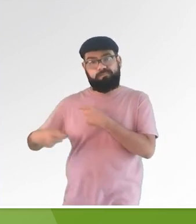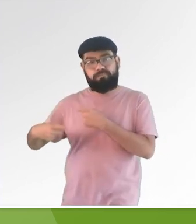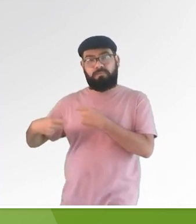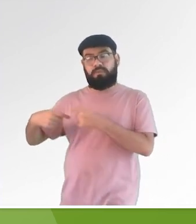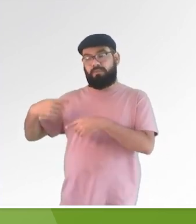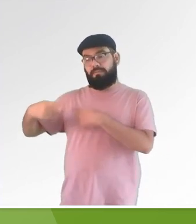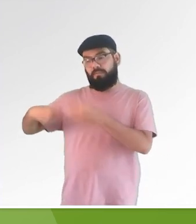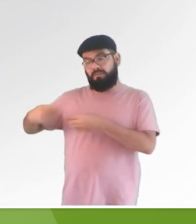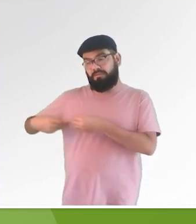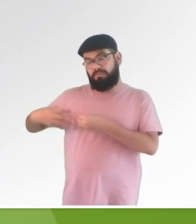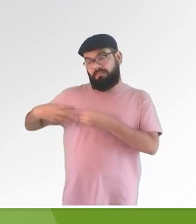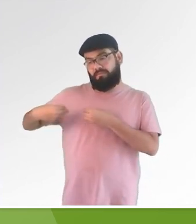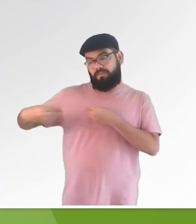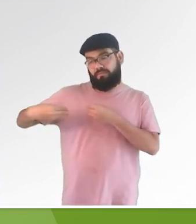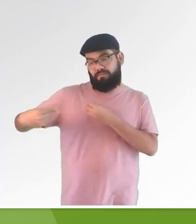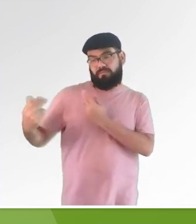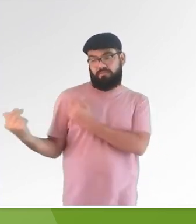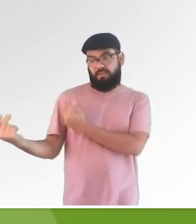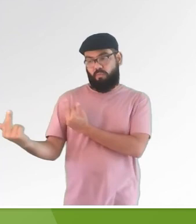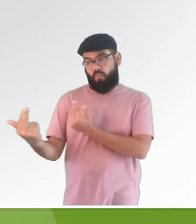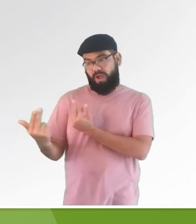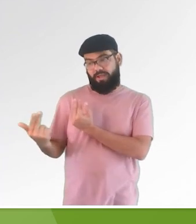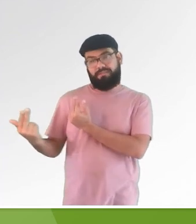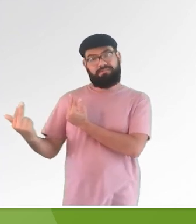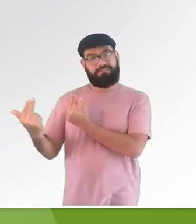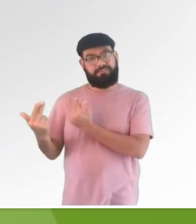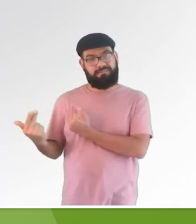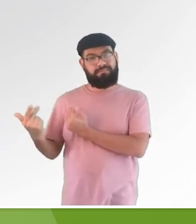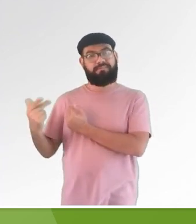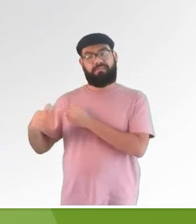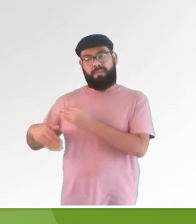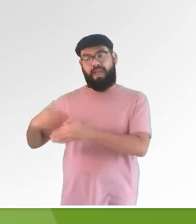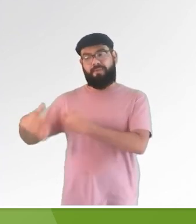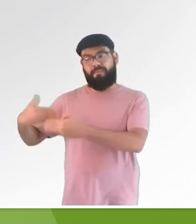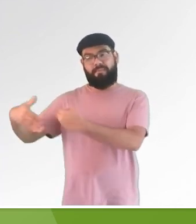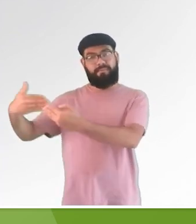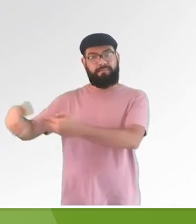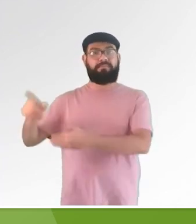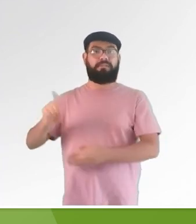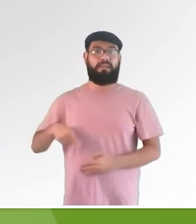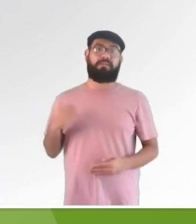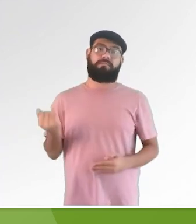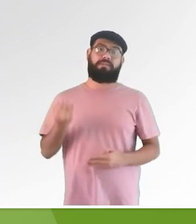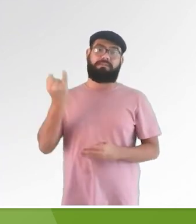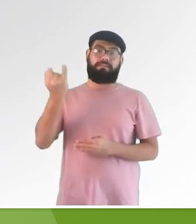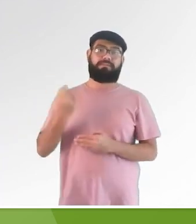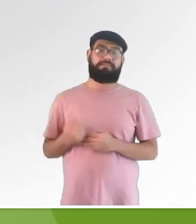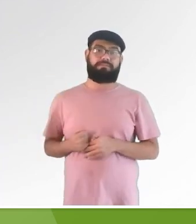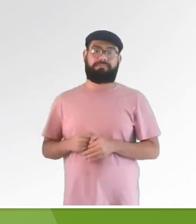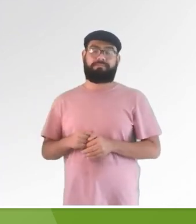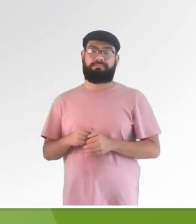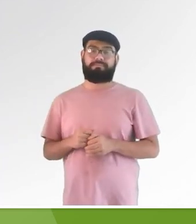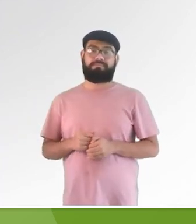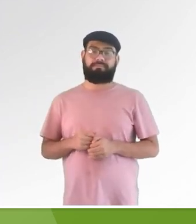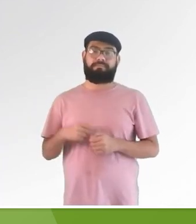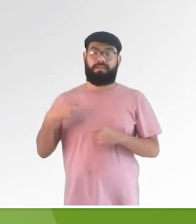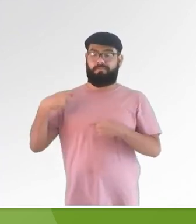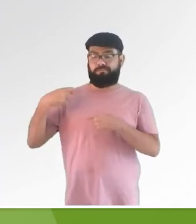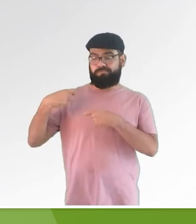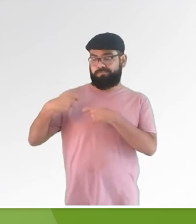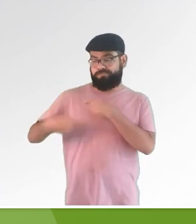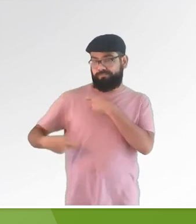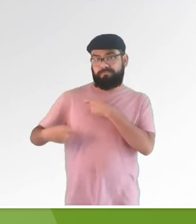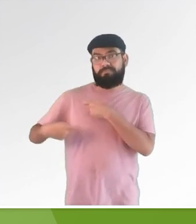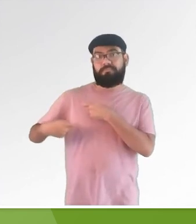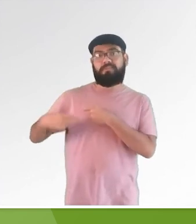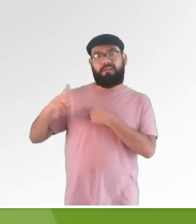férteis. E isso é importante, porque, no ponto de vista da reprodução, realmente é interessante que tenha ali um outro